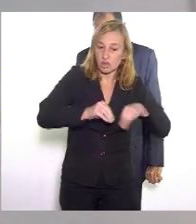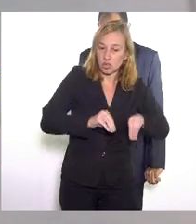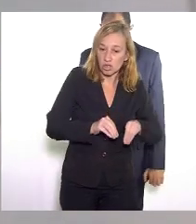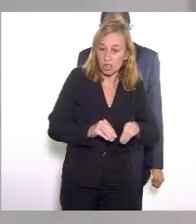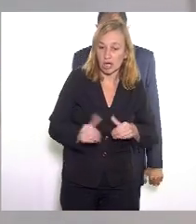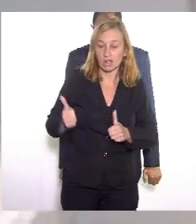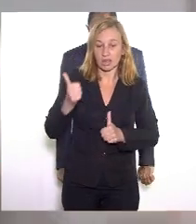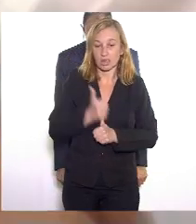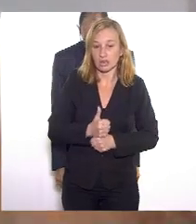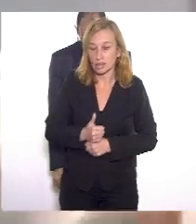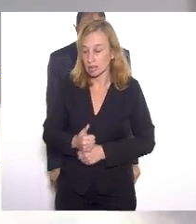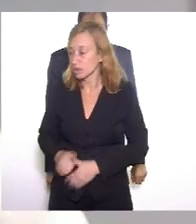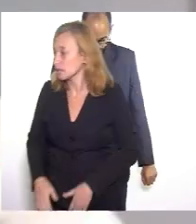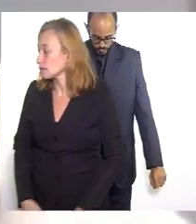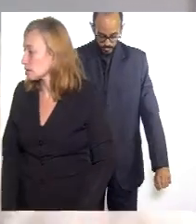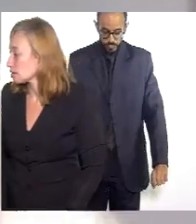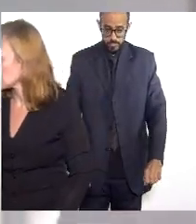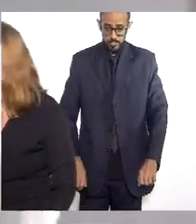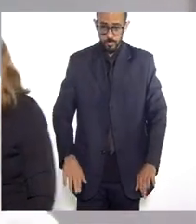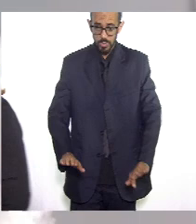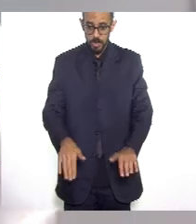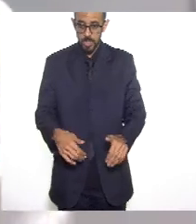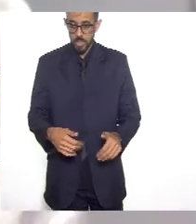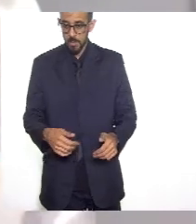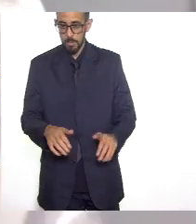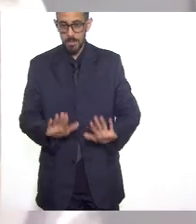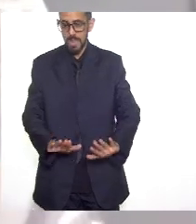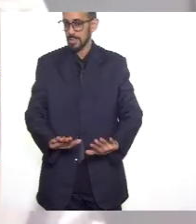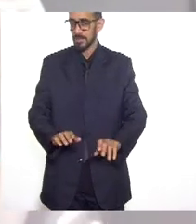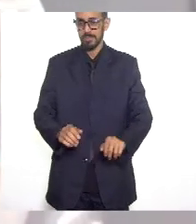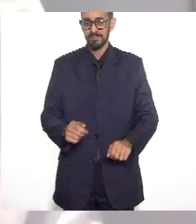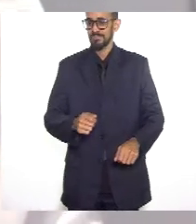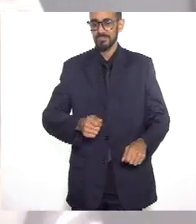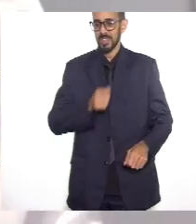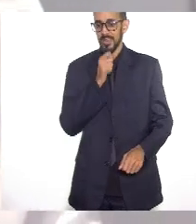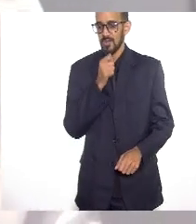deveria passar aqui novamente pela Alerj e não faz, né?